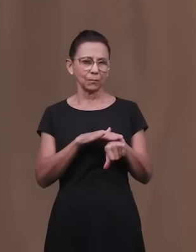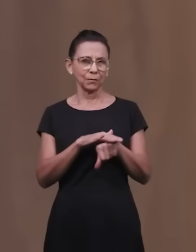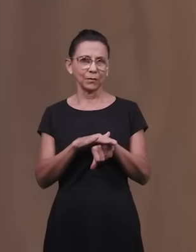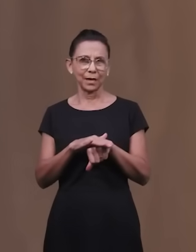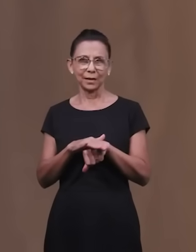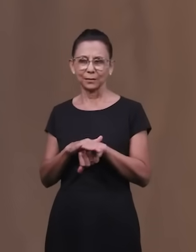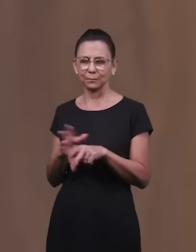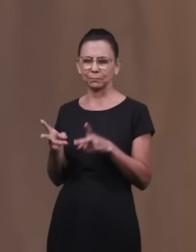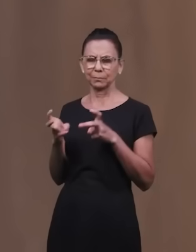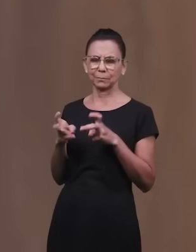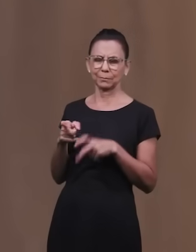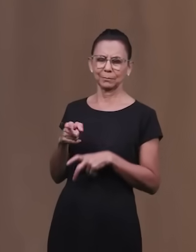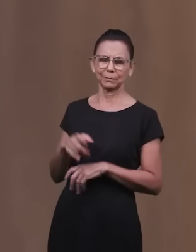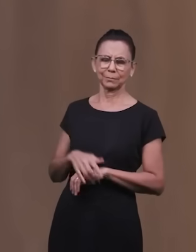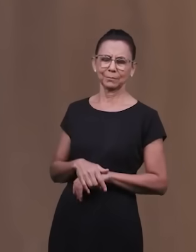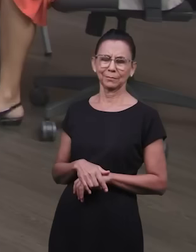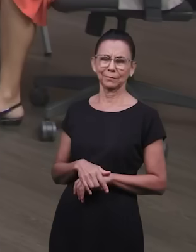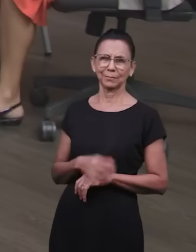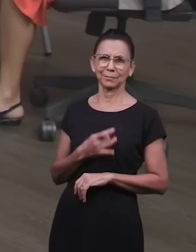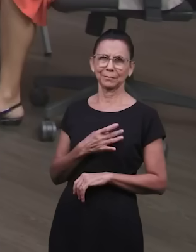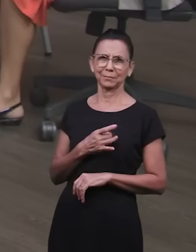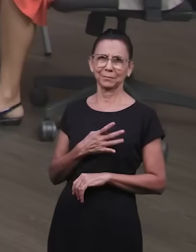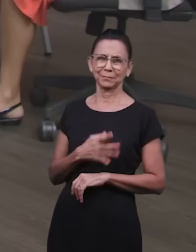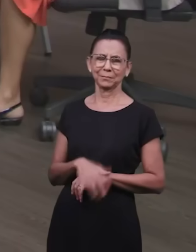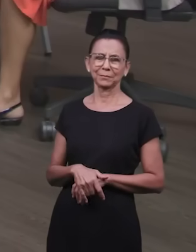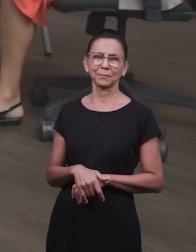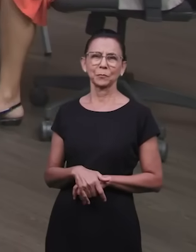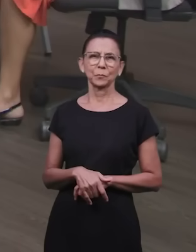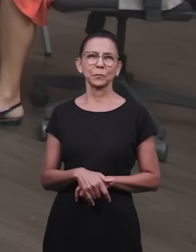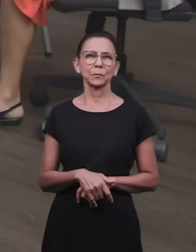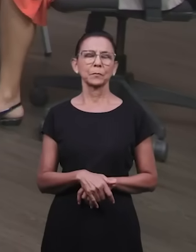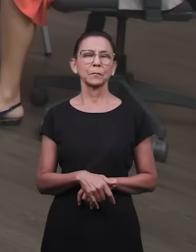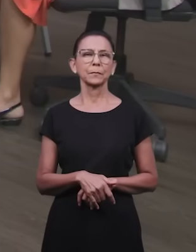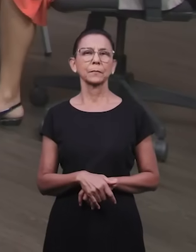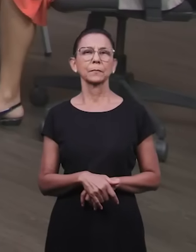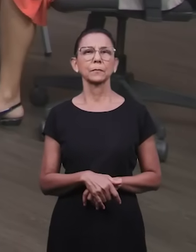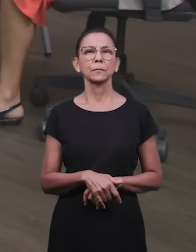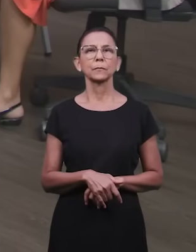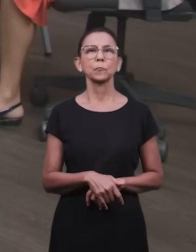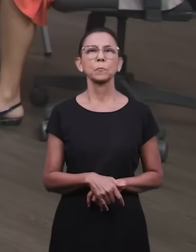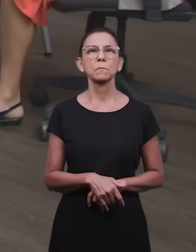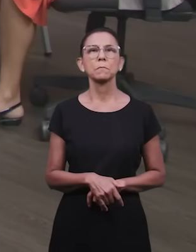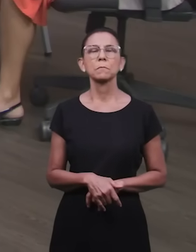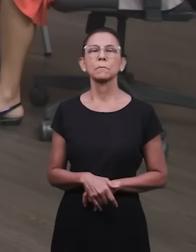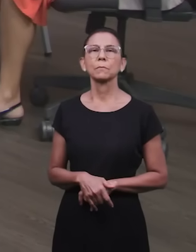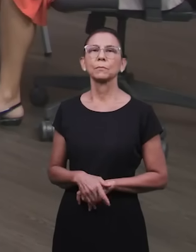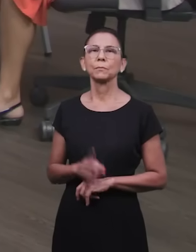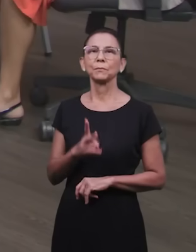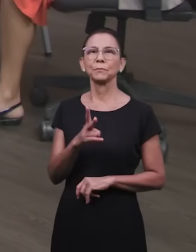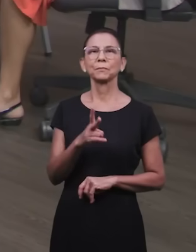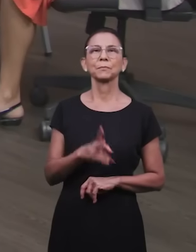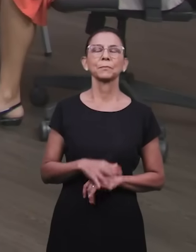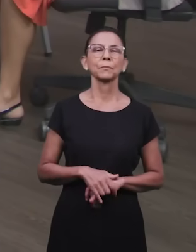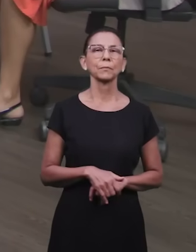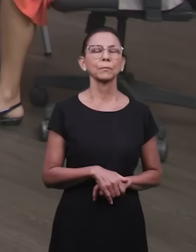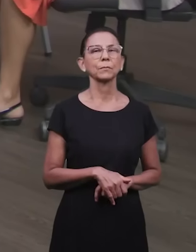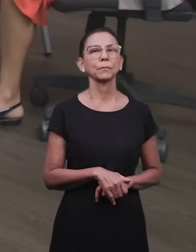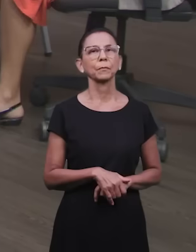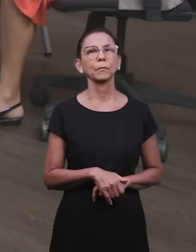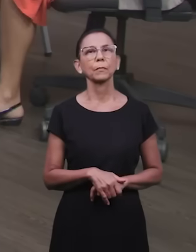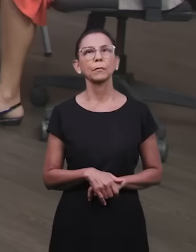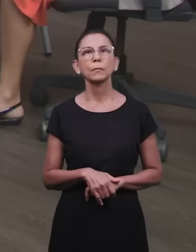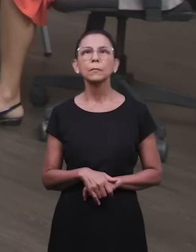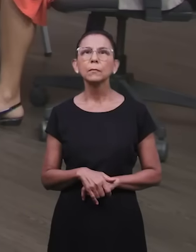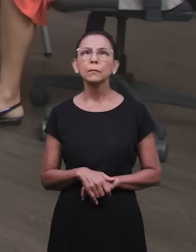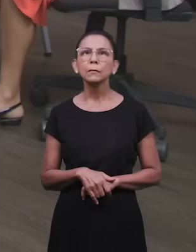com elas, você percebe que elas estão com medo. Né? Bom, vamos seguir com mais